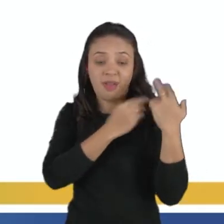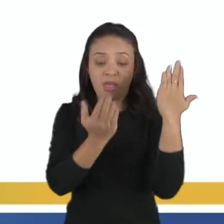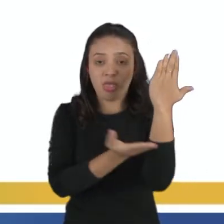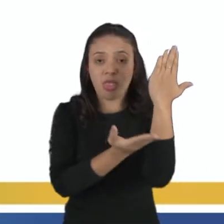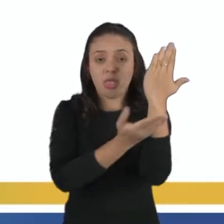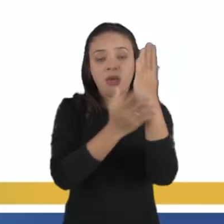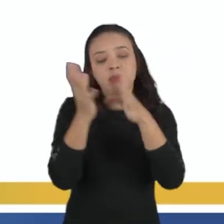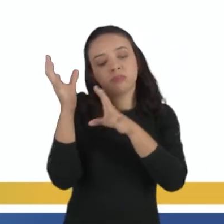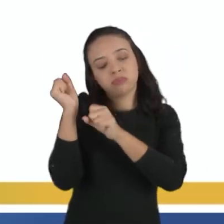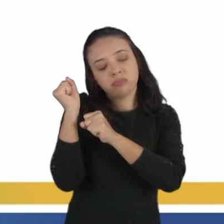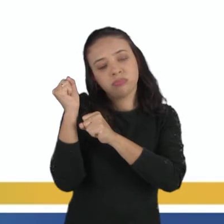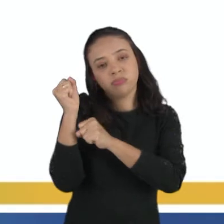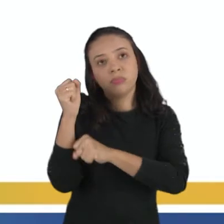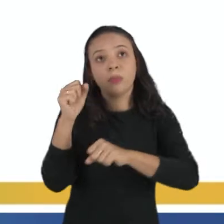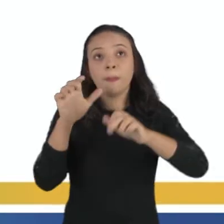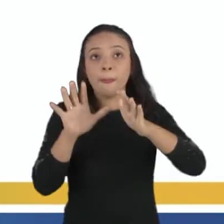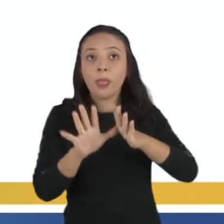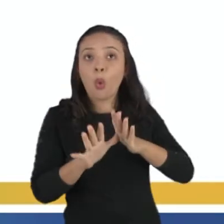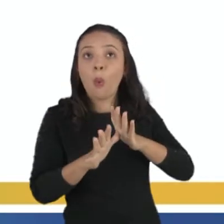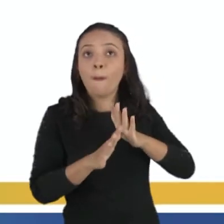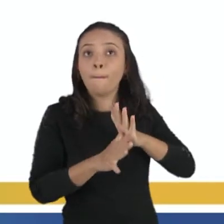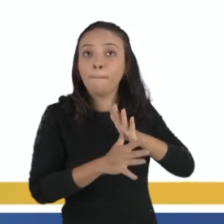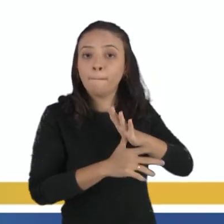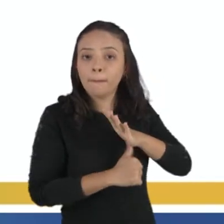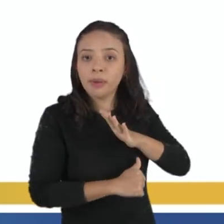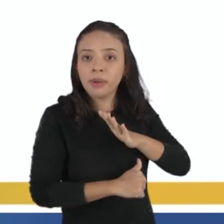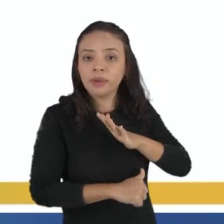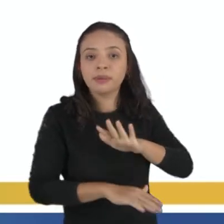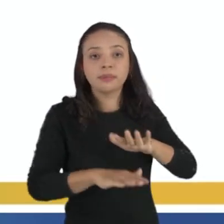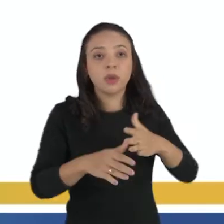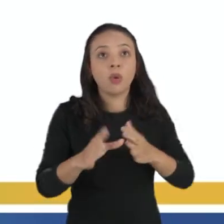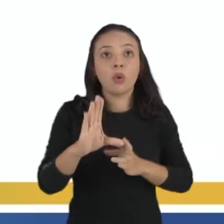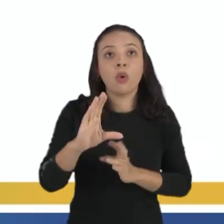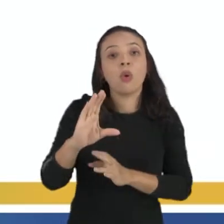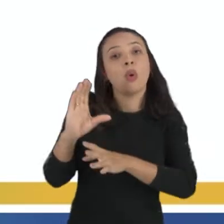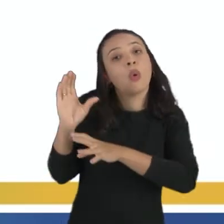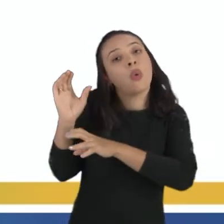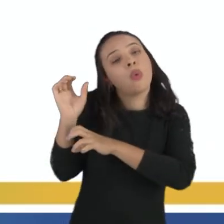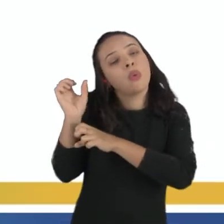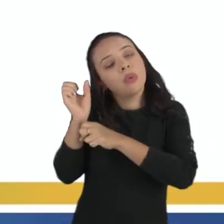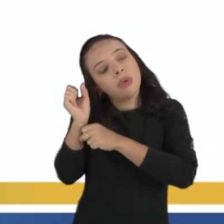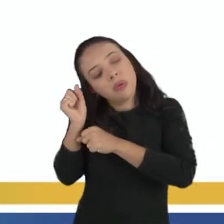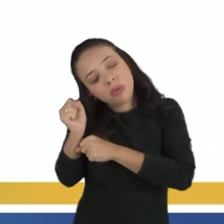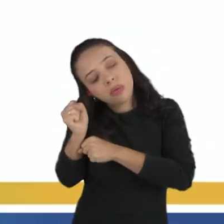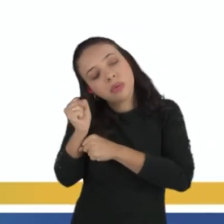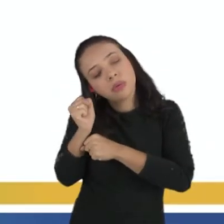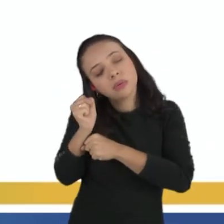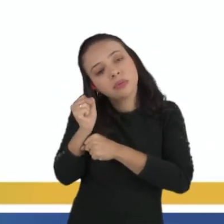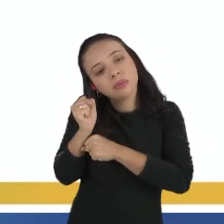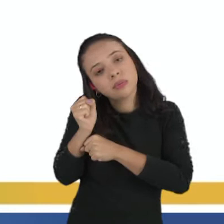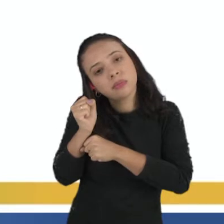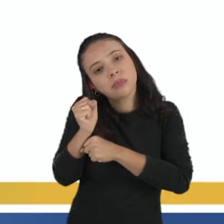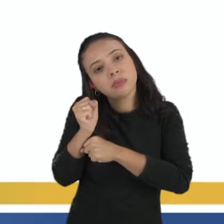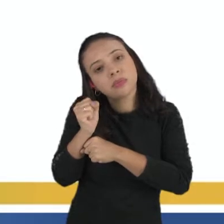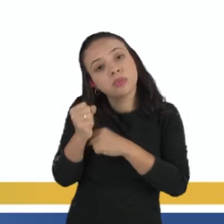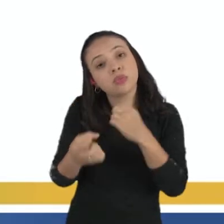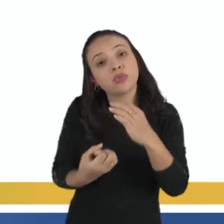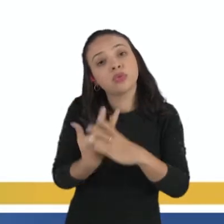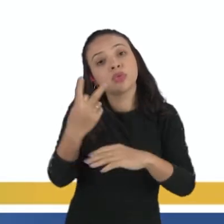e furtei a flor. Gente, ele cochilava. Cochilava vem do